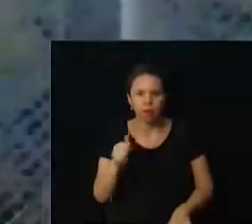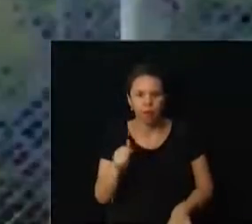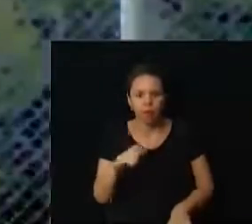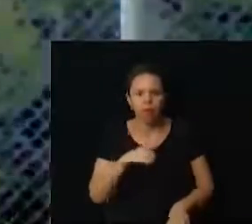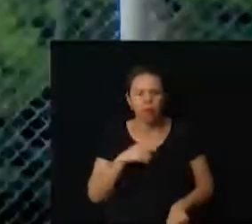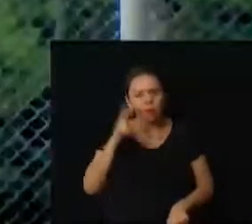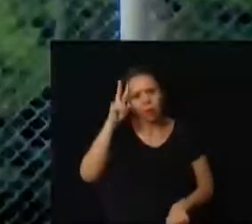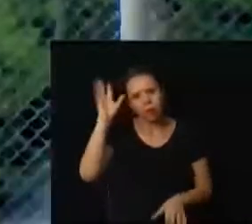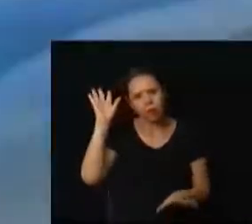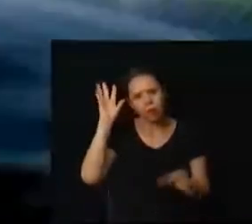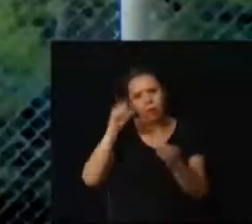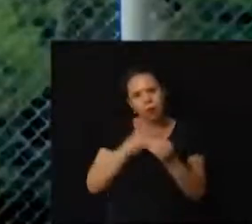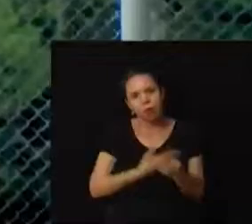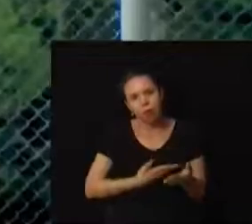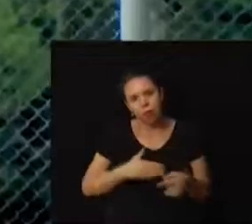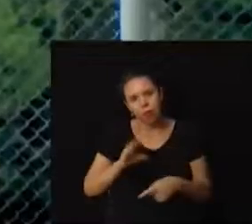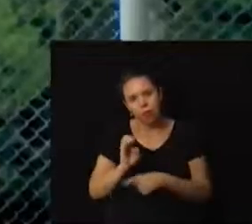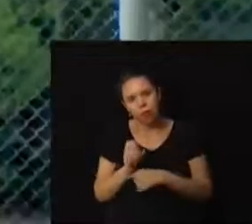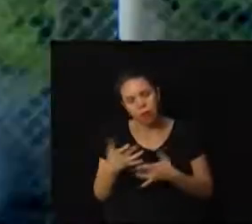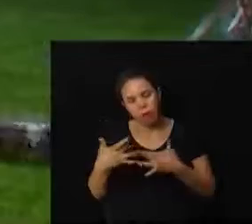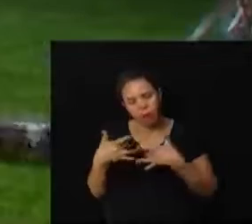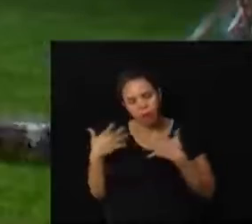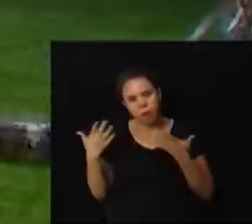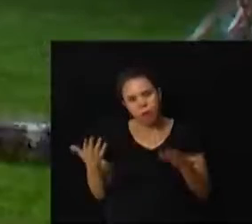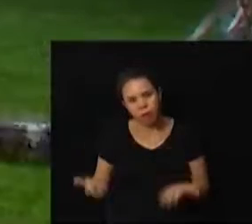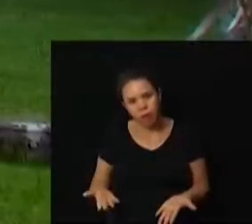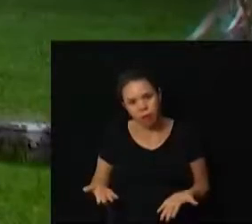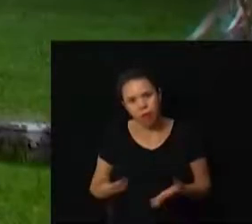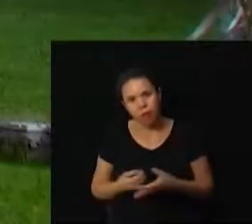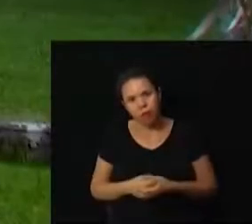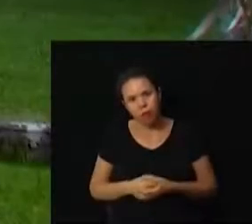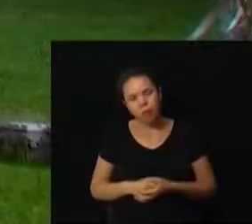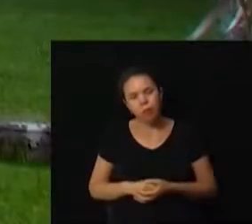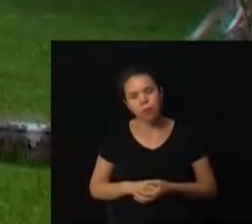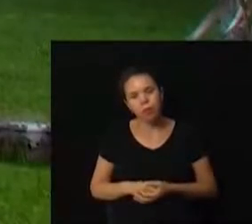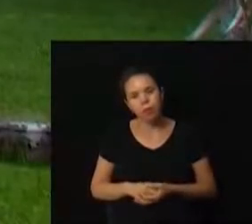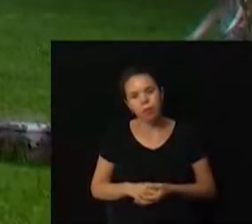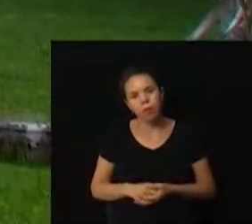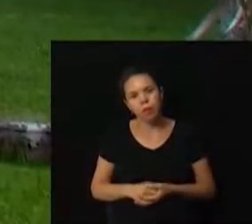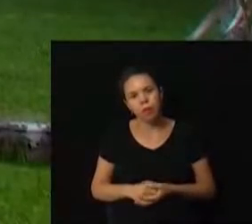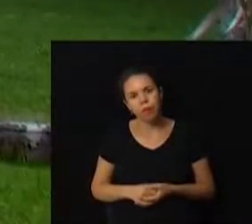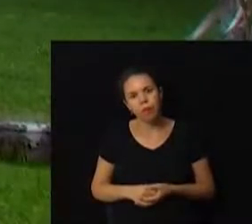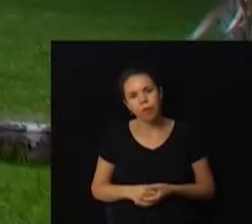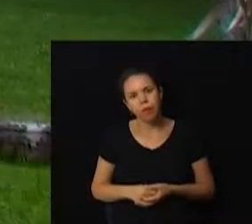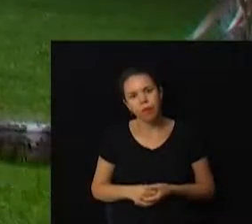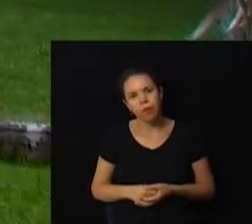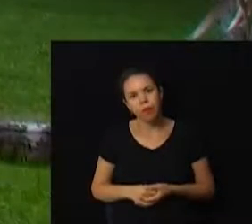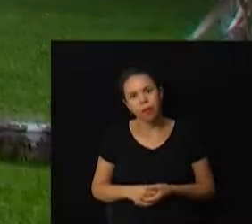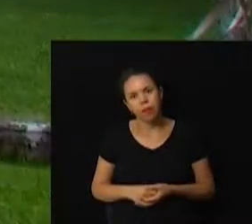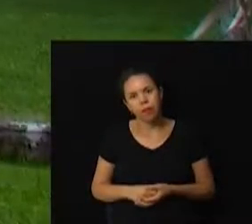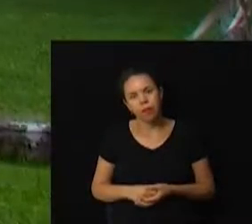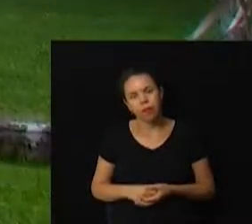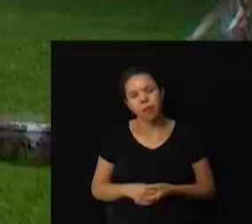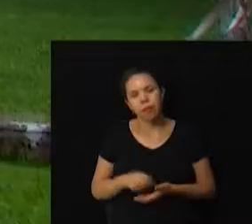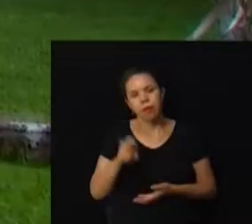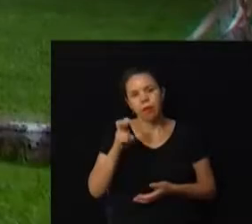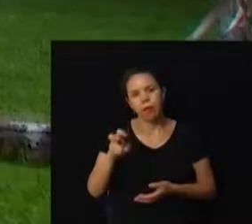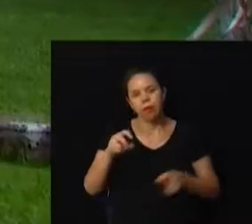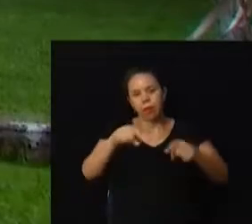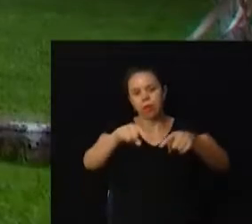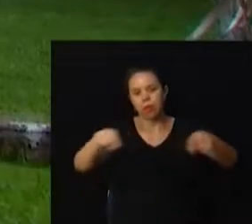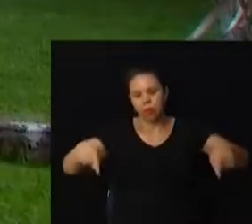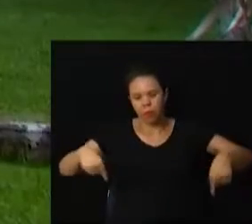fazenda histórica aqui, que é de gestão do governo do estado, ela foi cedida, parte delas, eu acho que foi